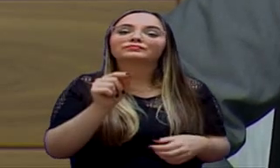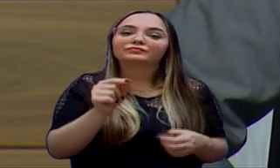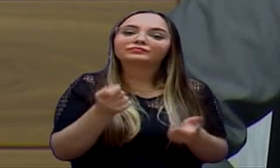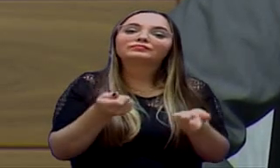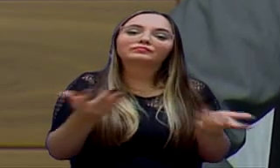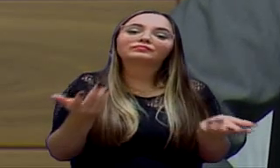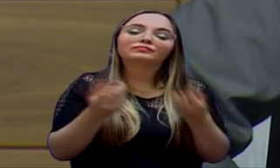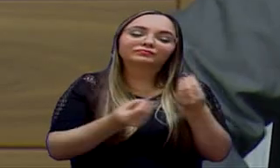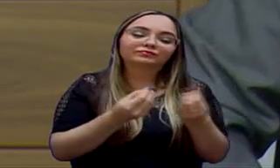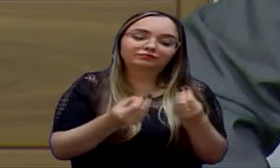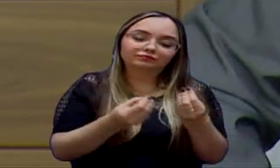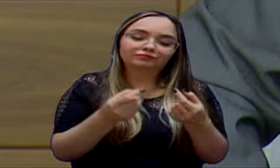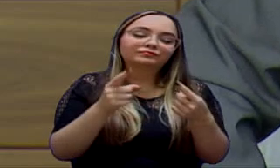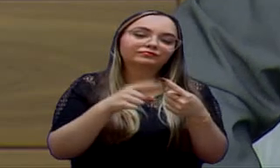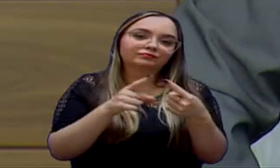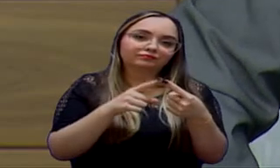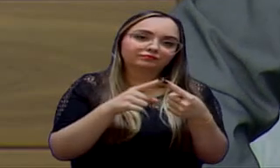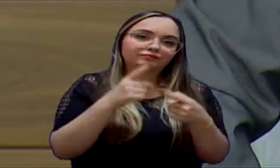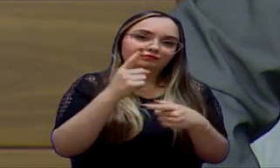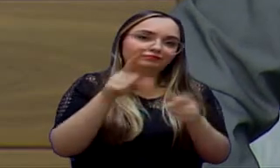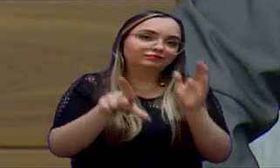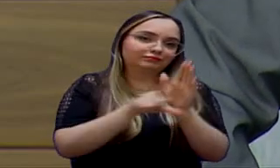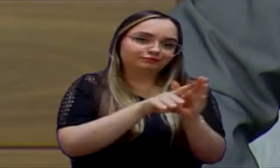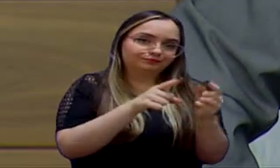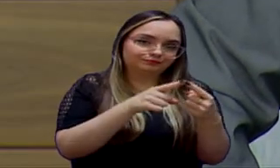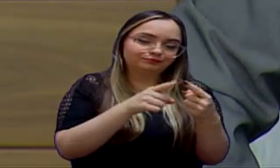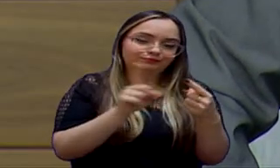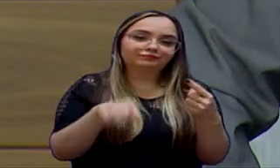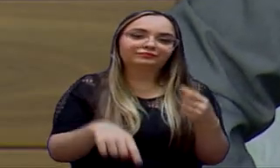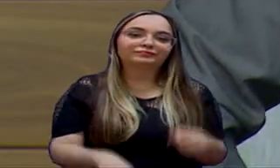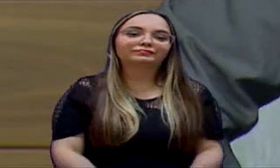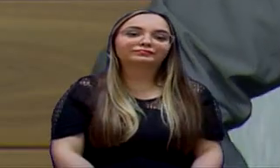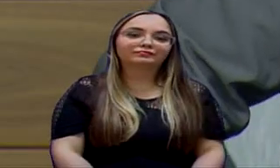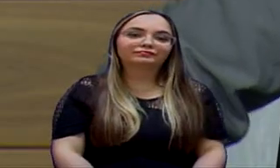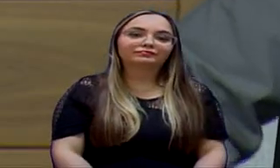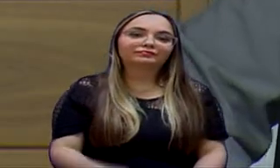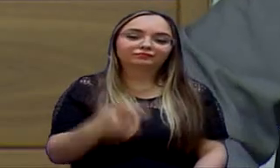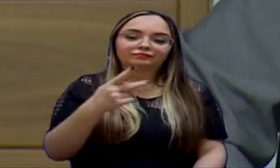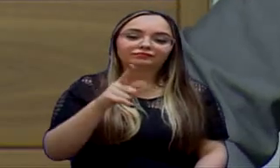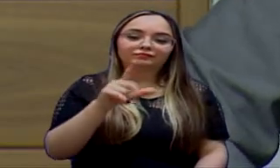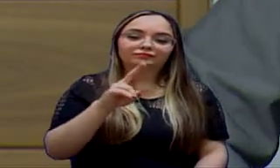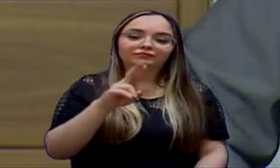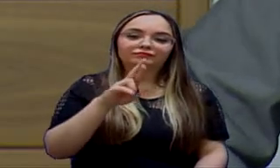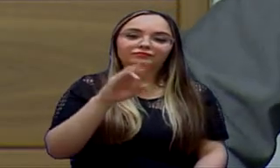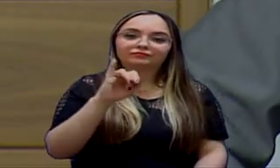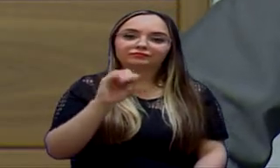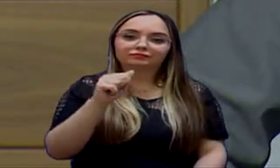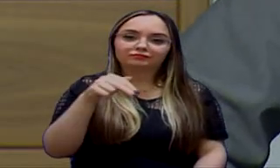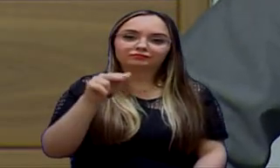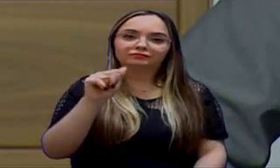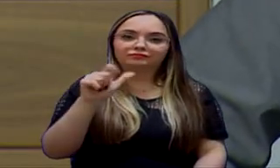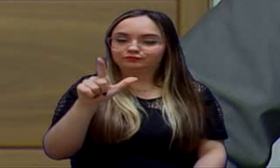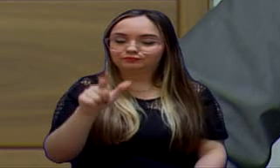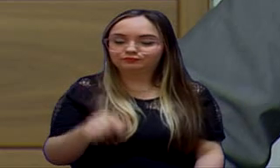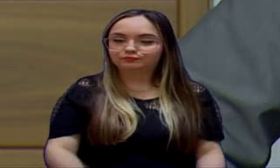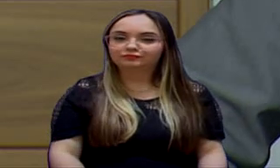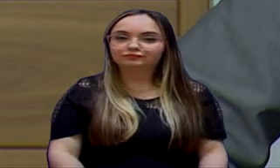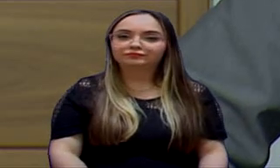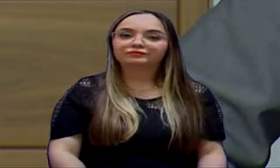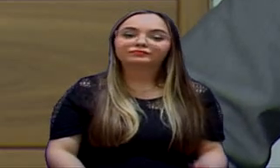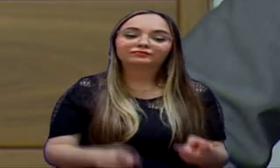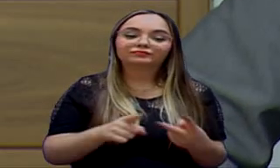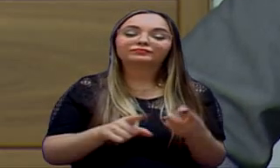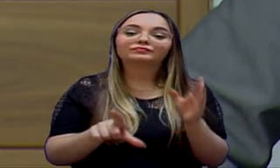que a lei é do plano plurianual daí a próxima